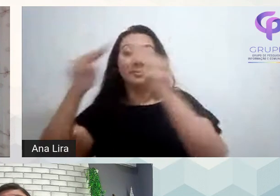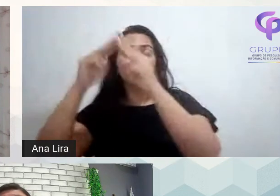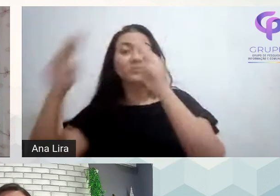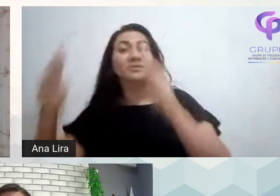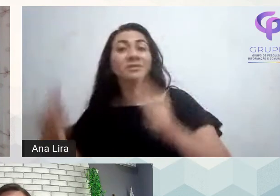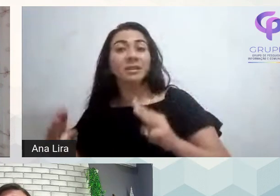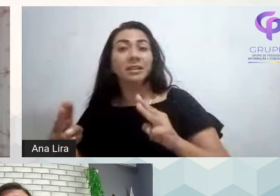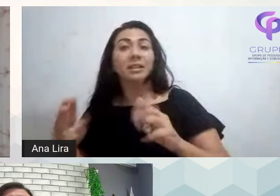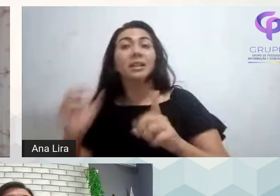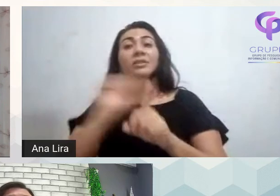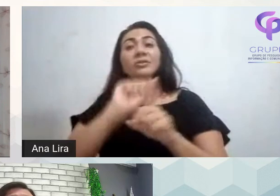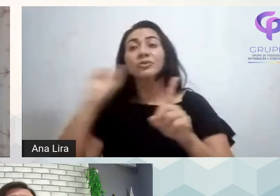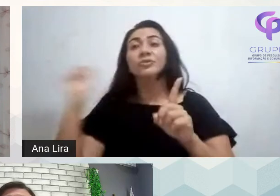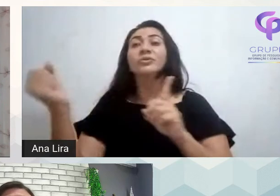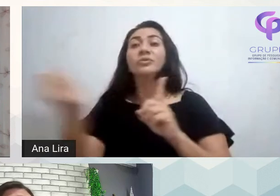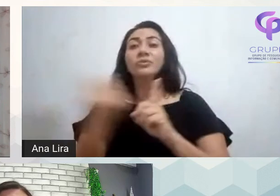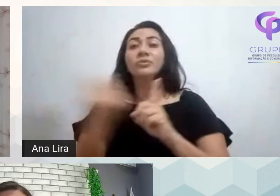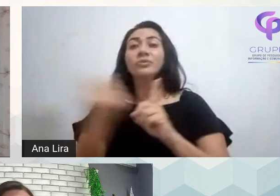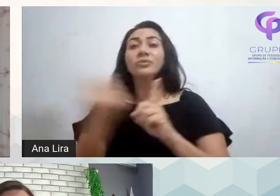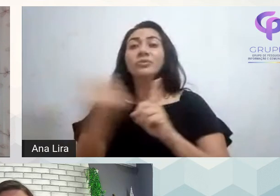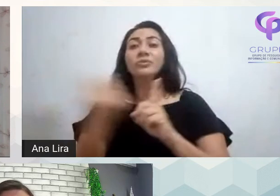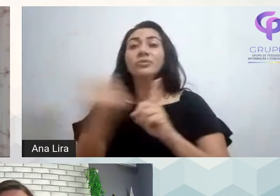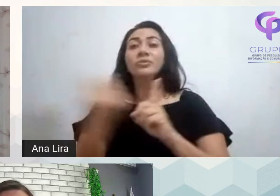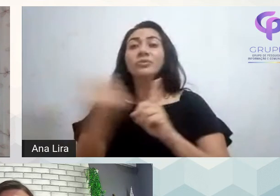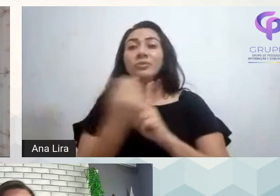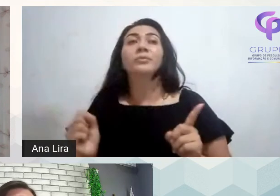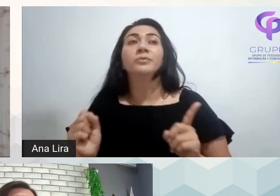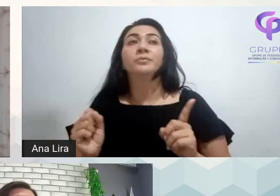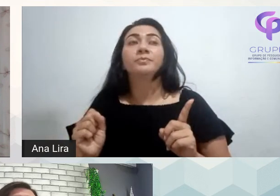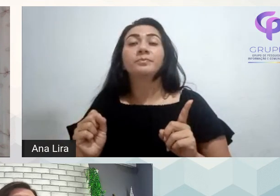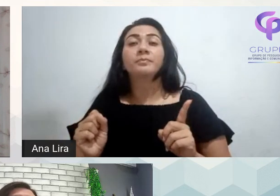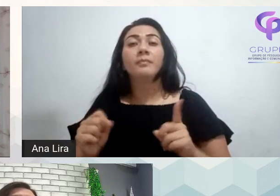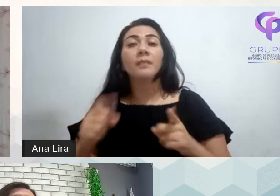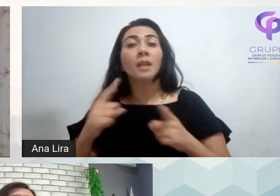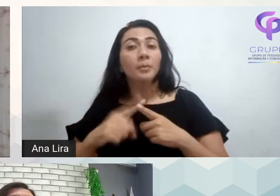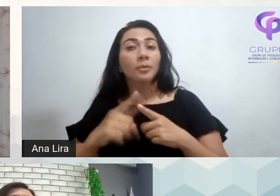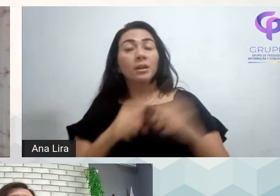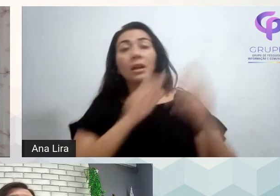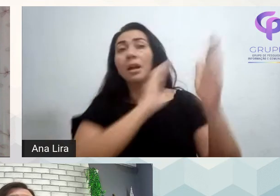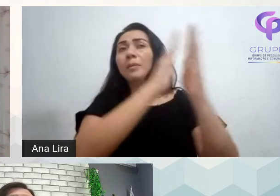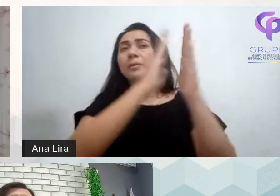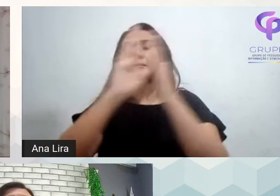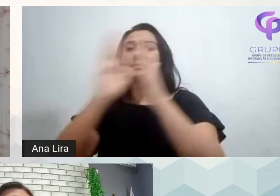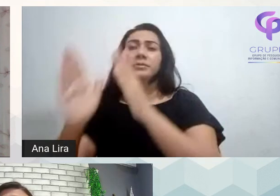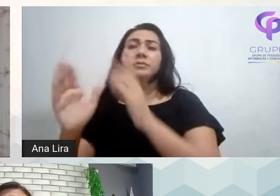o novo nome, não é? Mas é a biblioteconomia social,